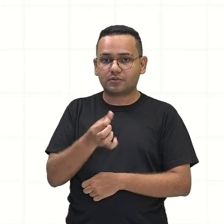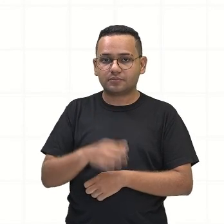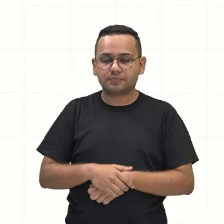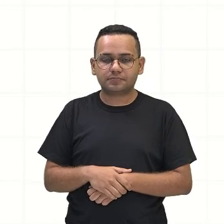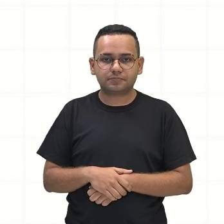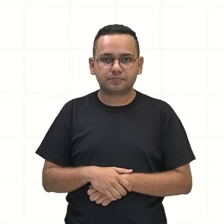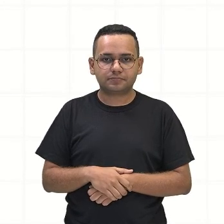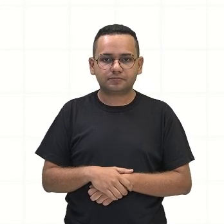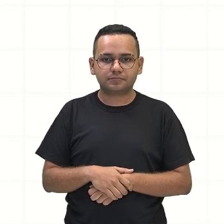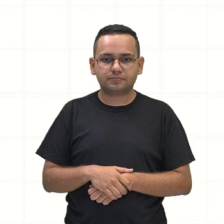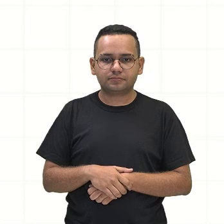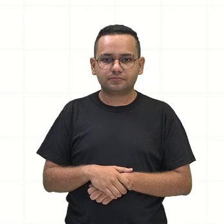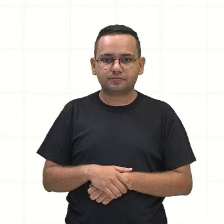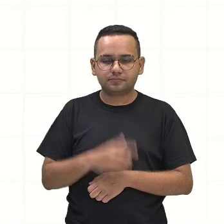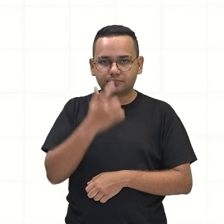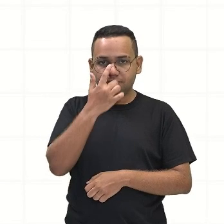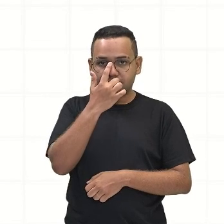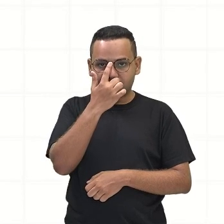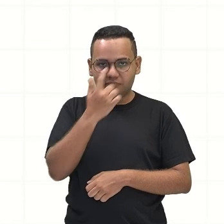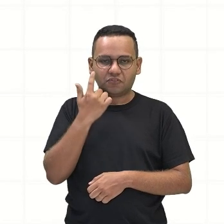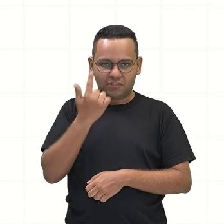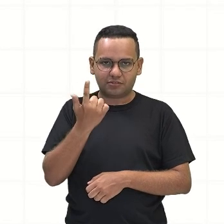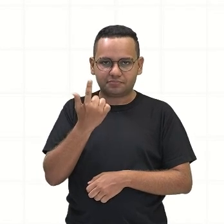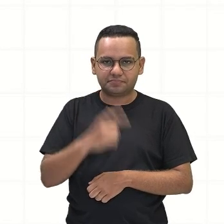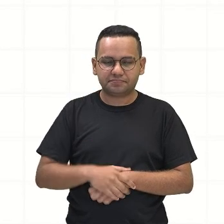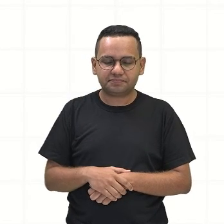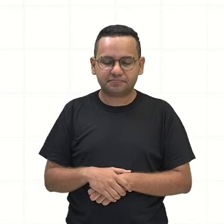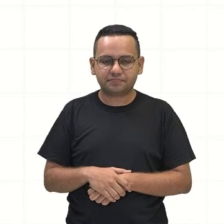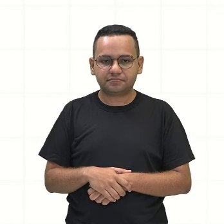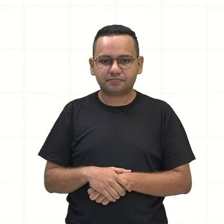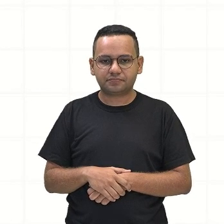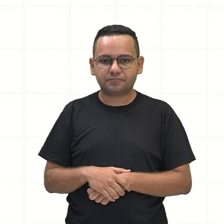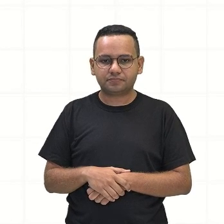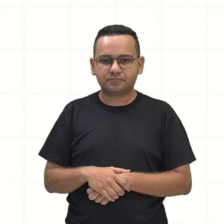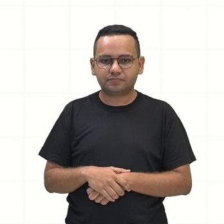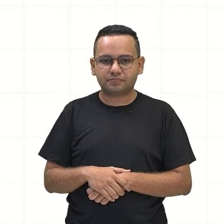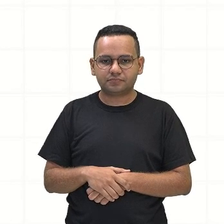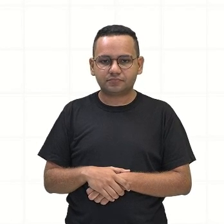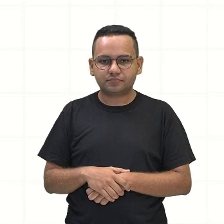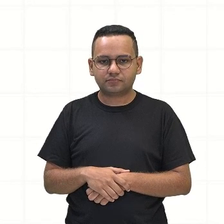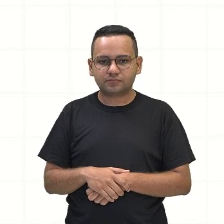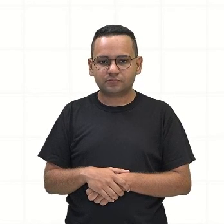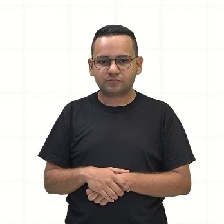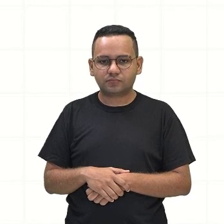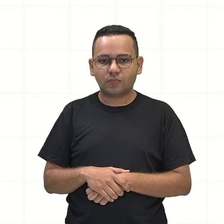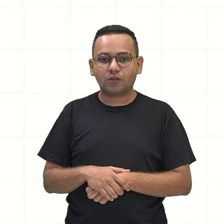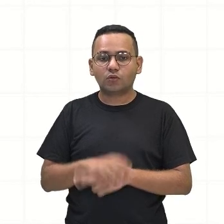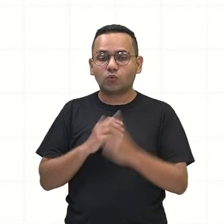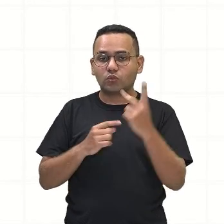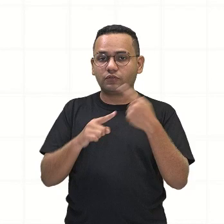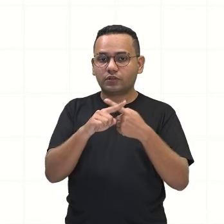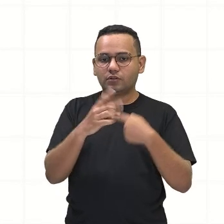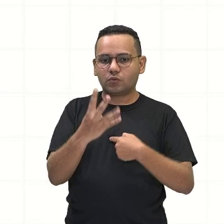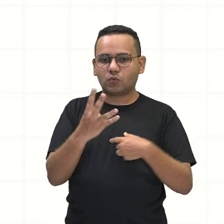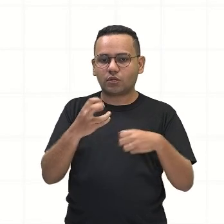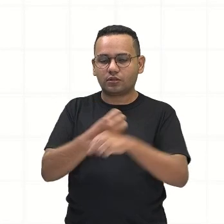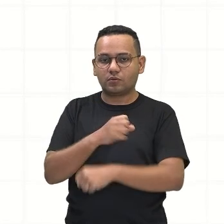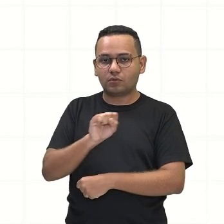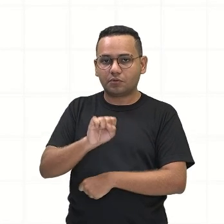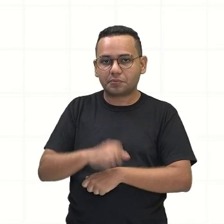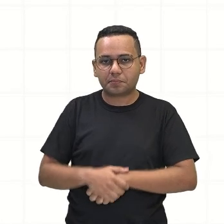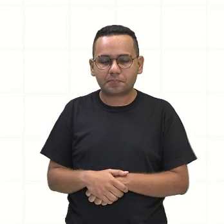Né? Olha como a matemática tem a sua lógica. 2 vezes 4 é igual a 8.